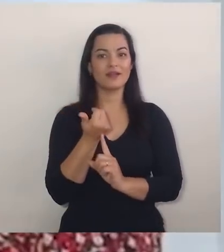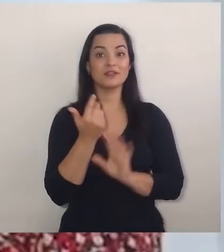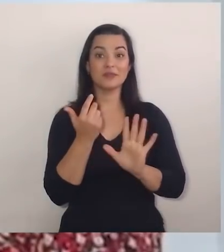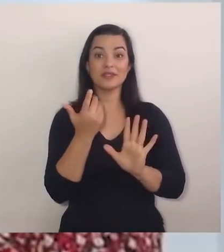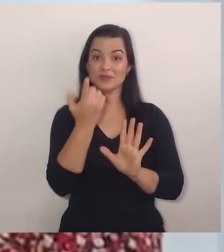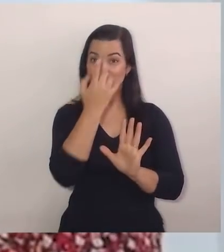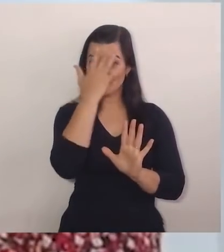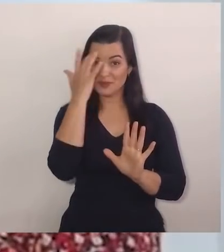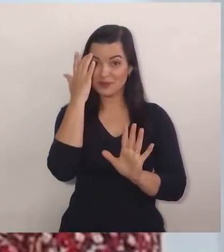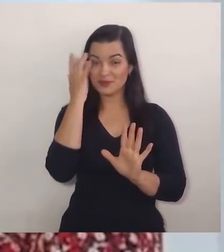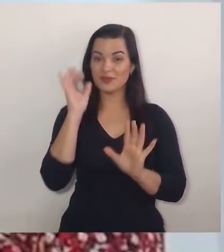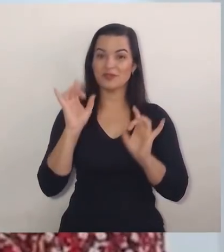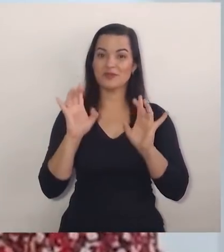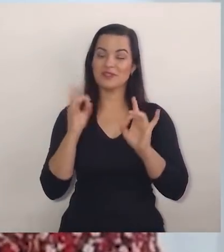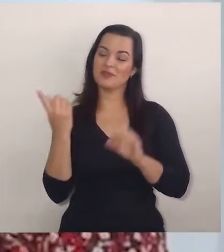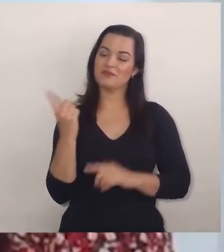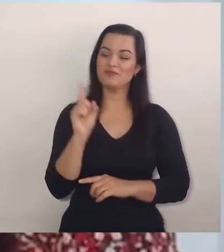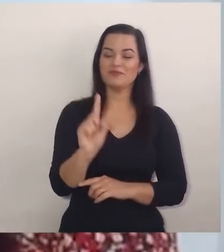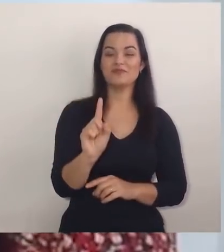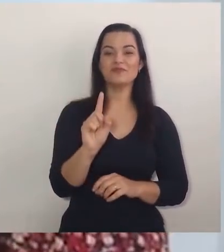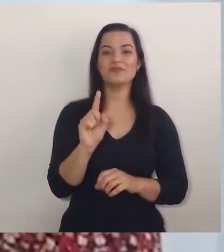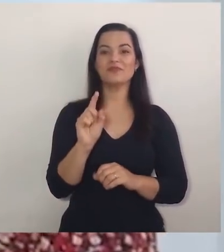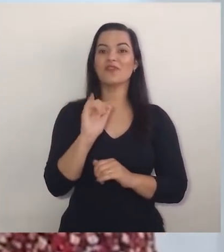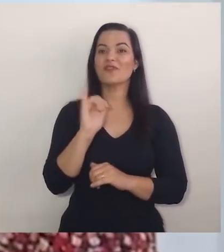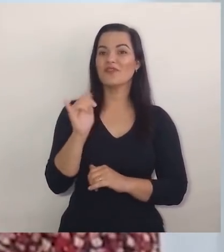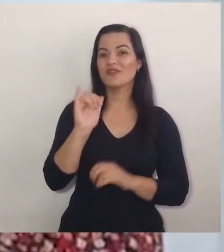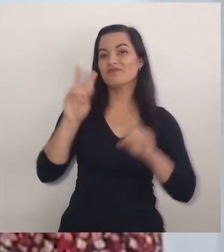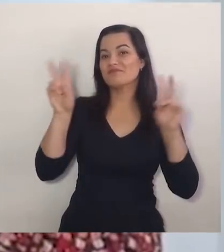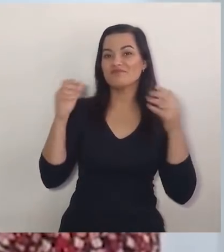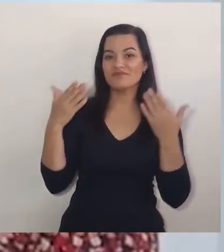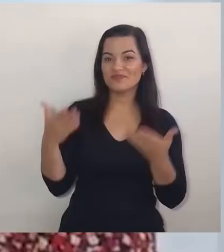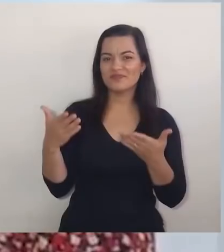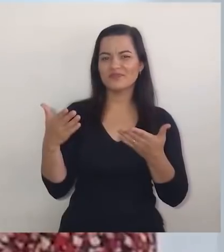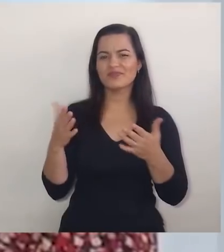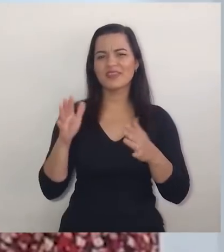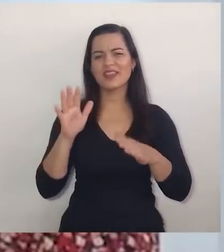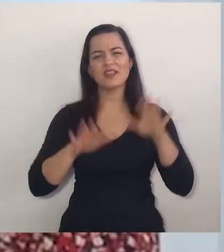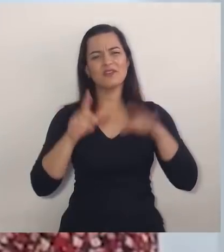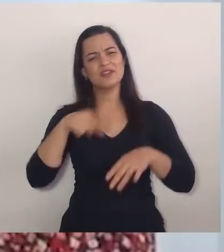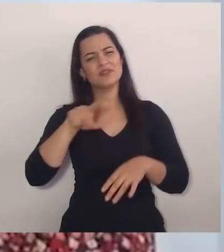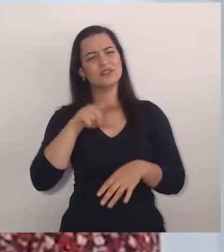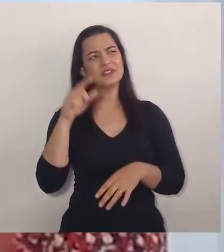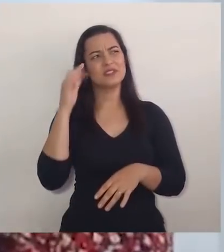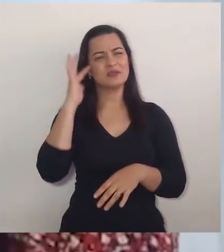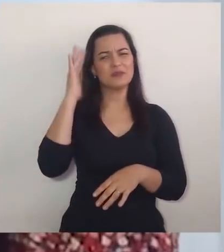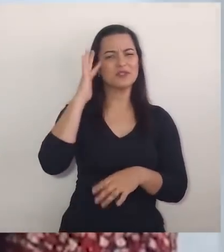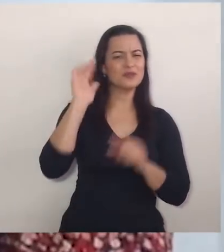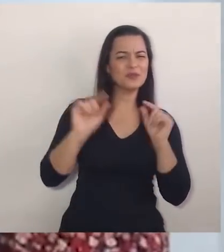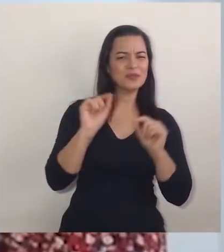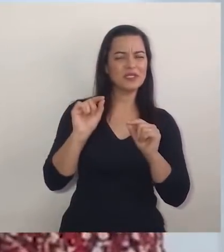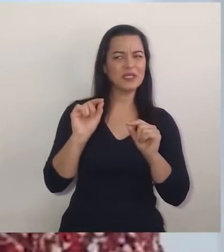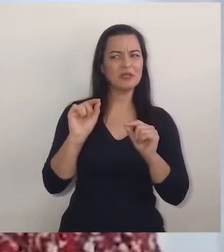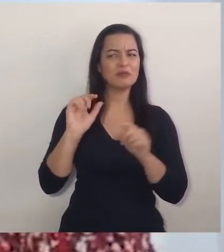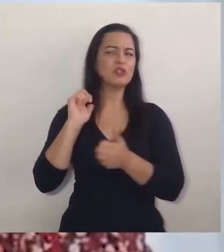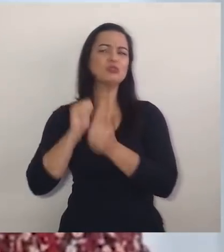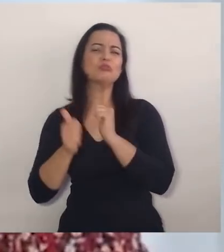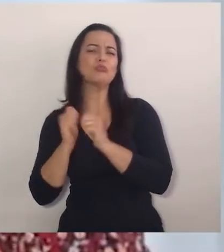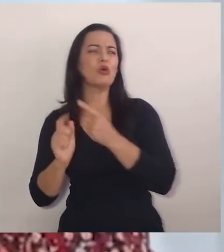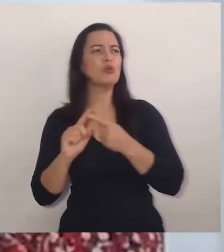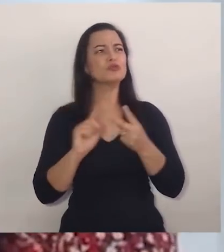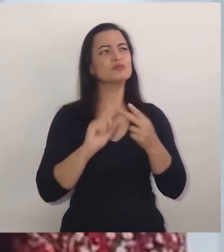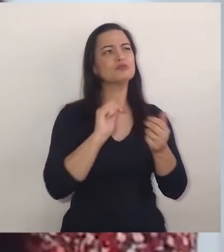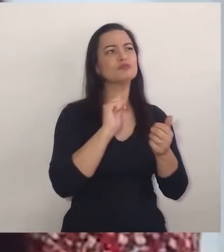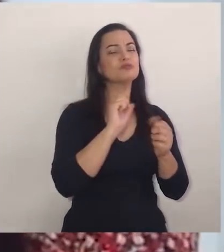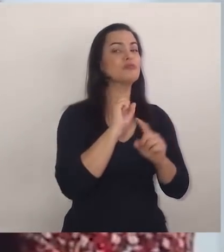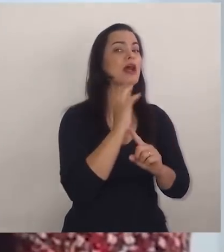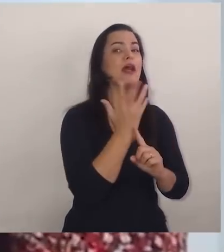falar sobre isso. Será que você adivinha sobre o que estou falando? Qual outro esporte ou arte, ou